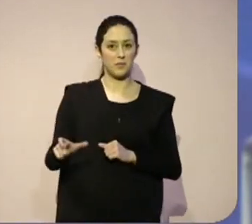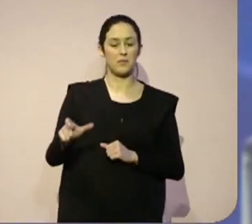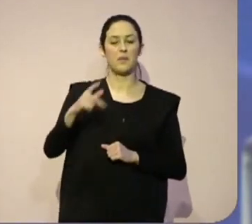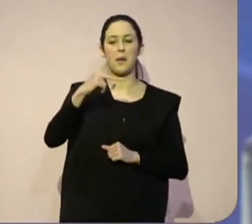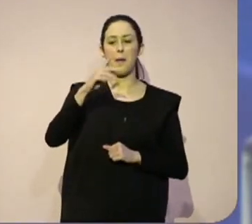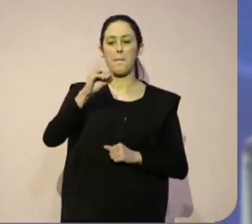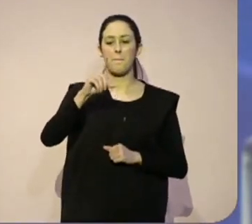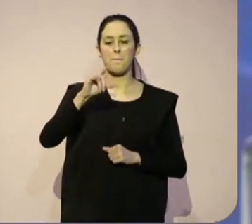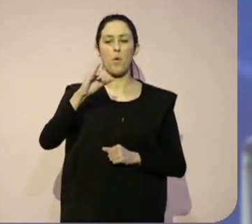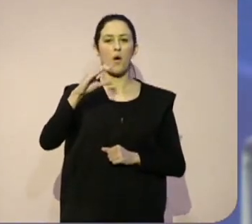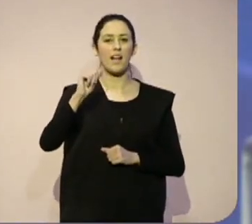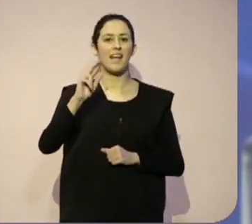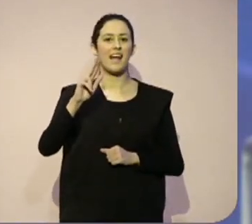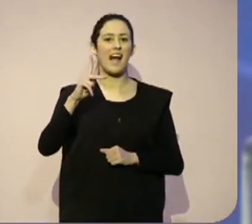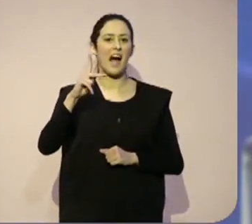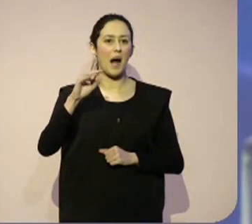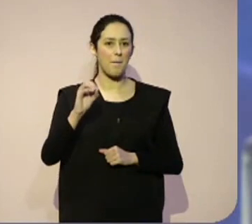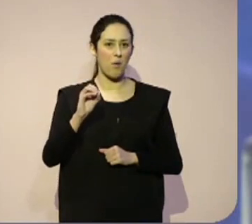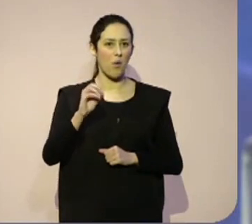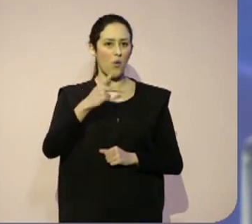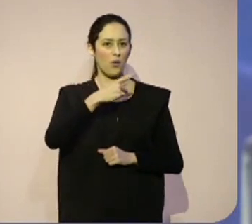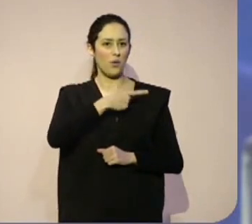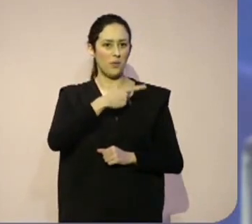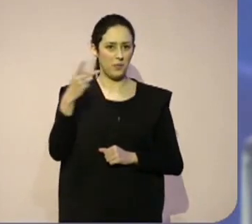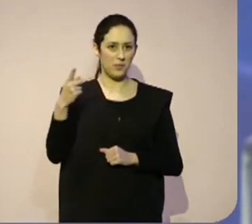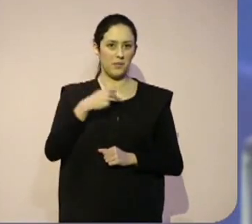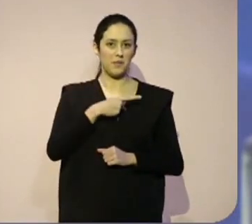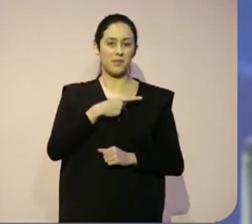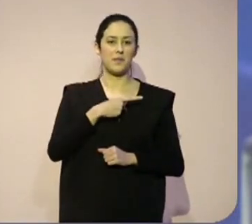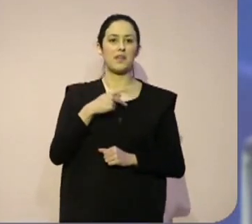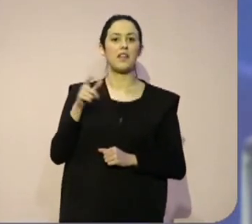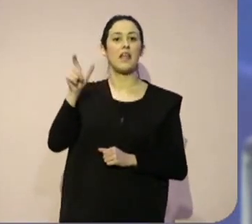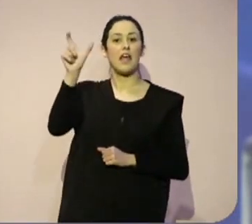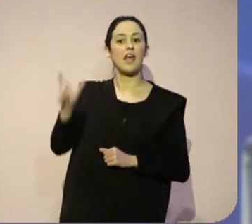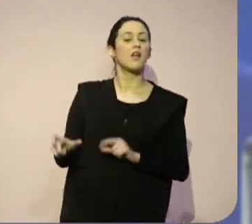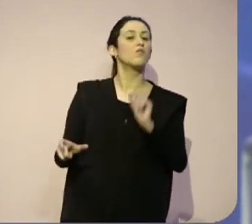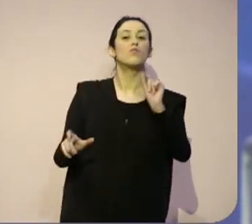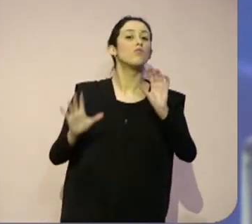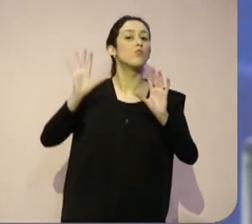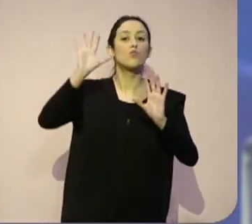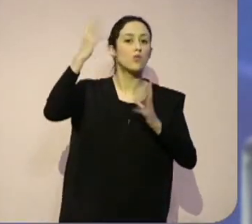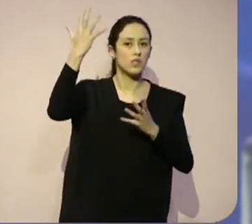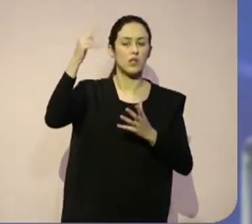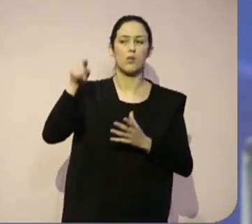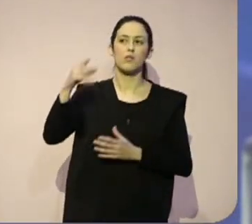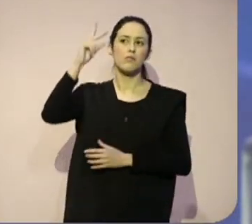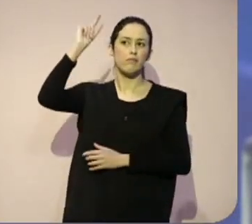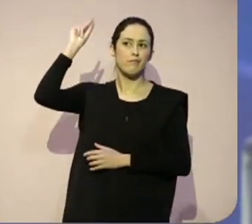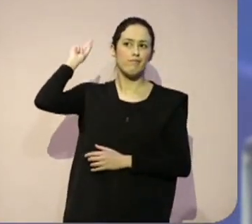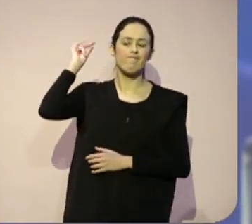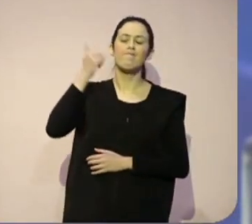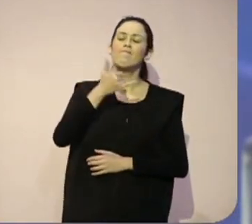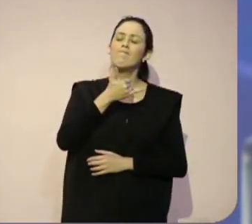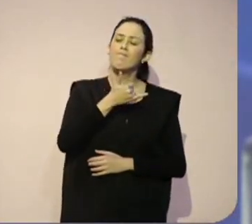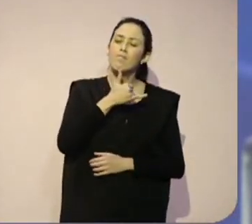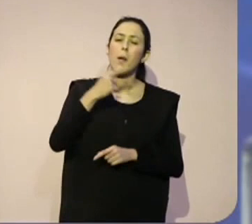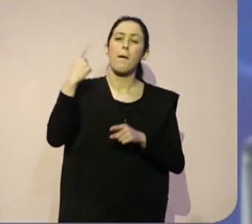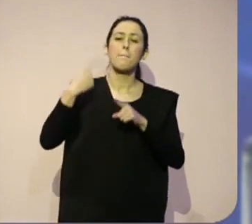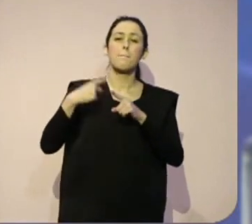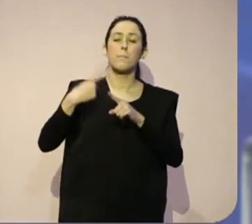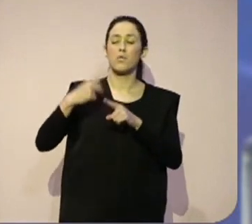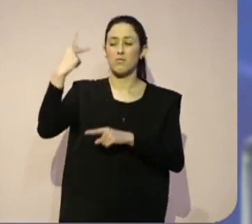de Esmirna, por exemplo, ele ficou muito chateado o dia que o seu pai foi pego para